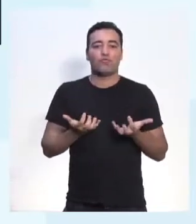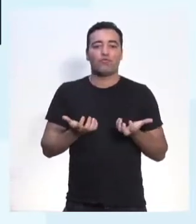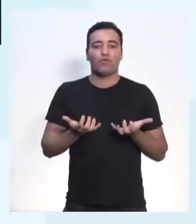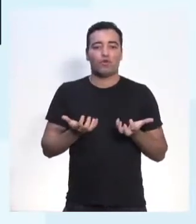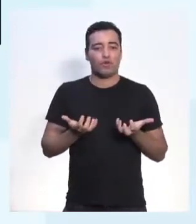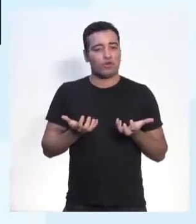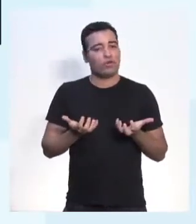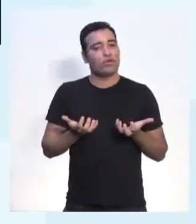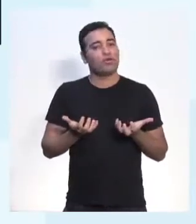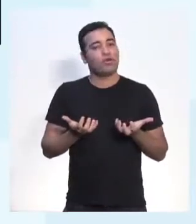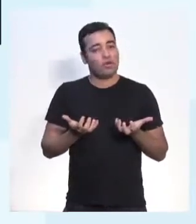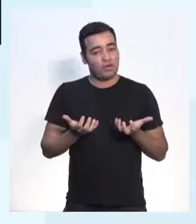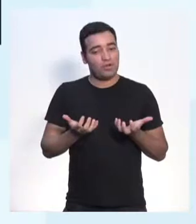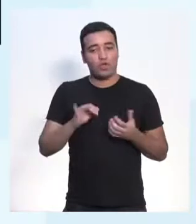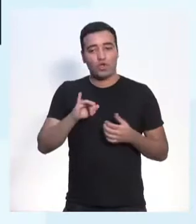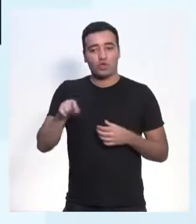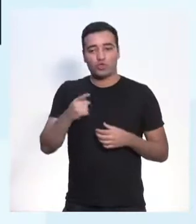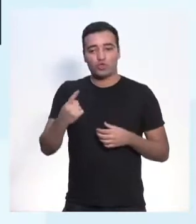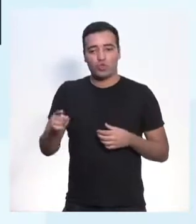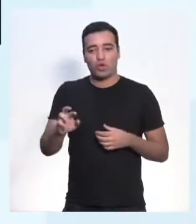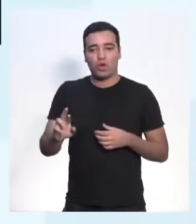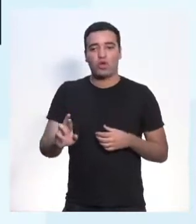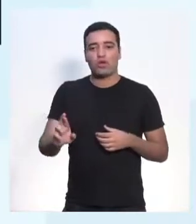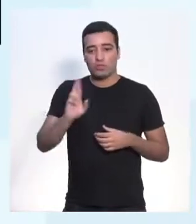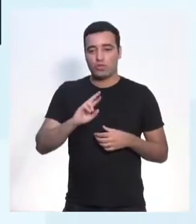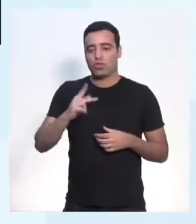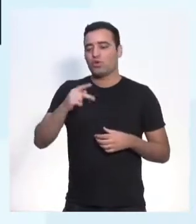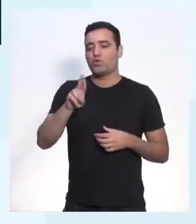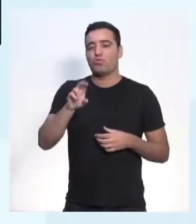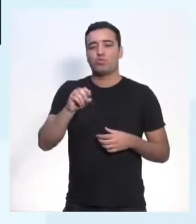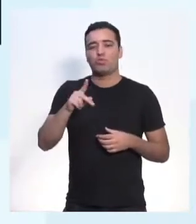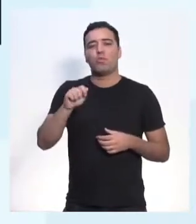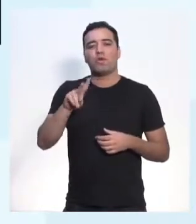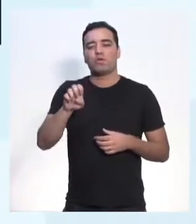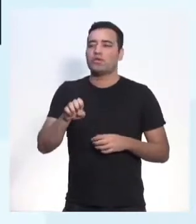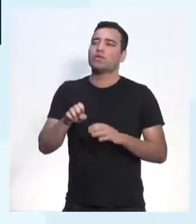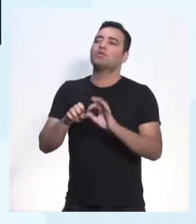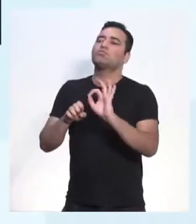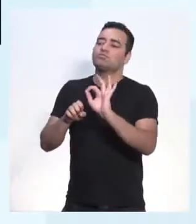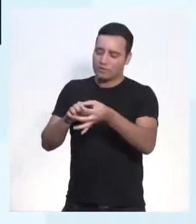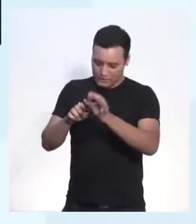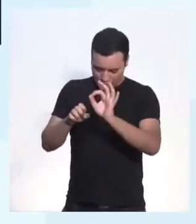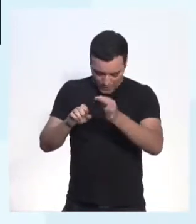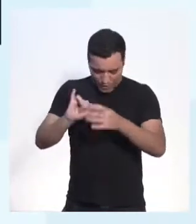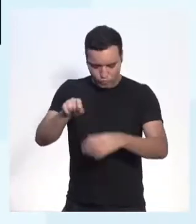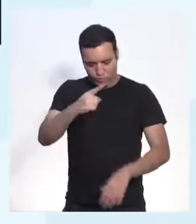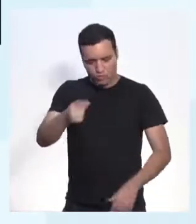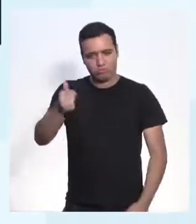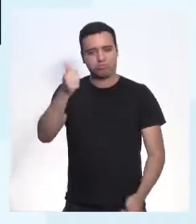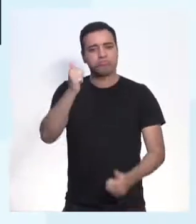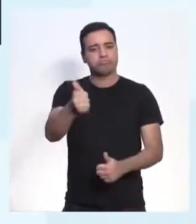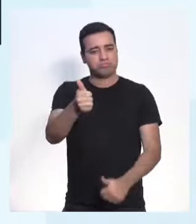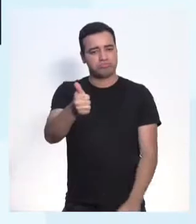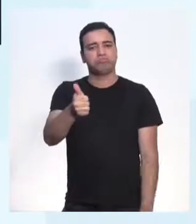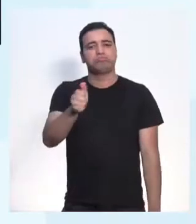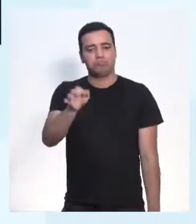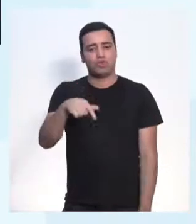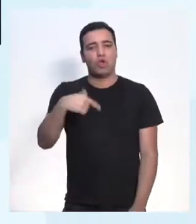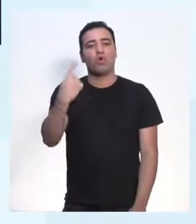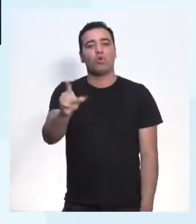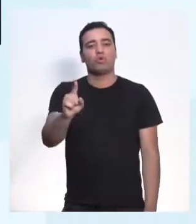It's a gas, O João Pedro respondeu propane. Muito bom, João Pedro. É isso aí, propane. Vamos para a próxima imagem.